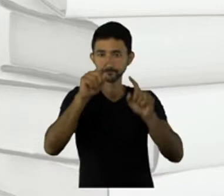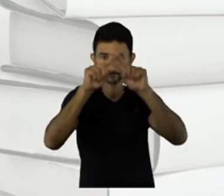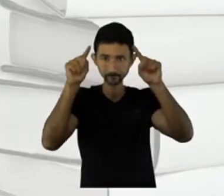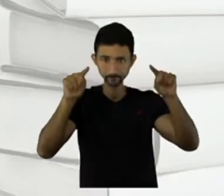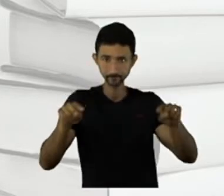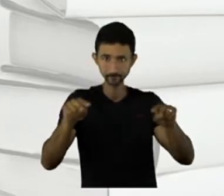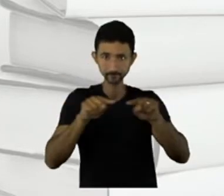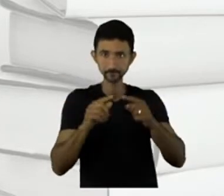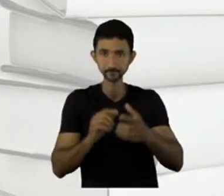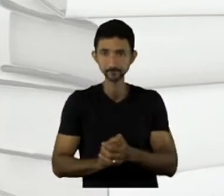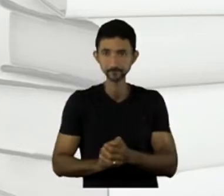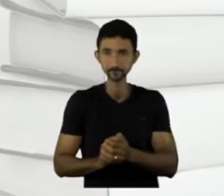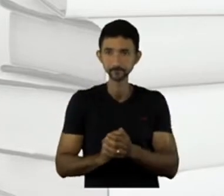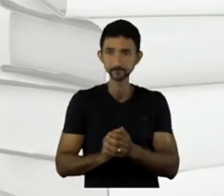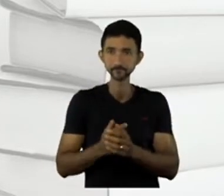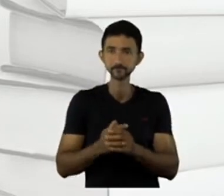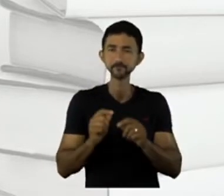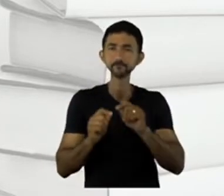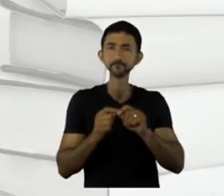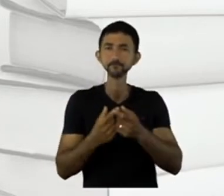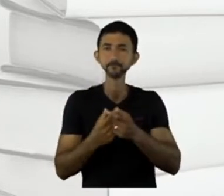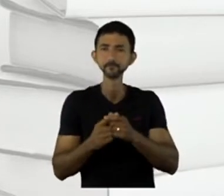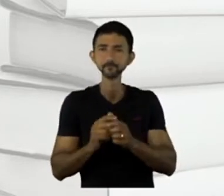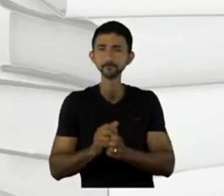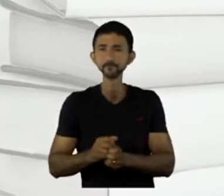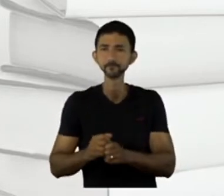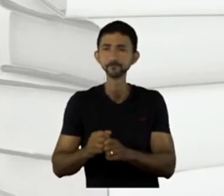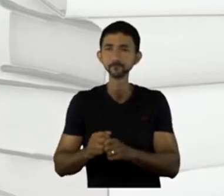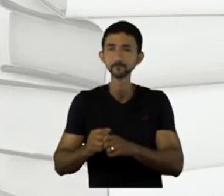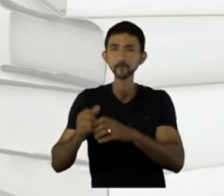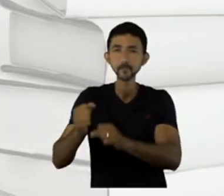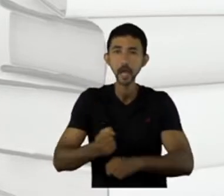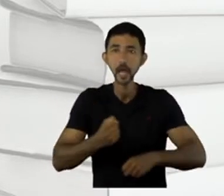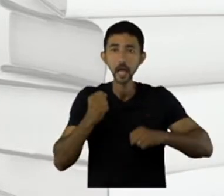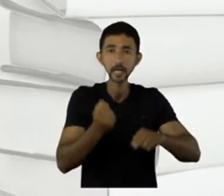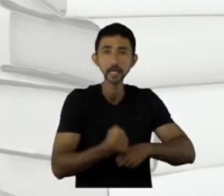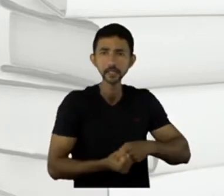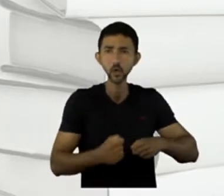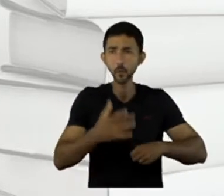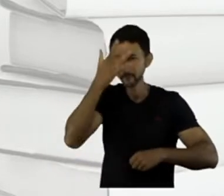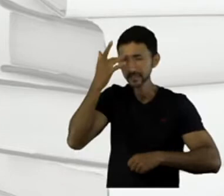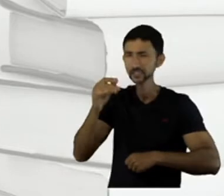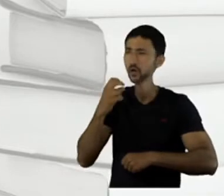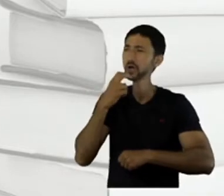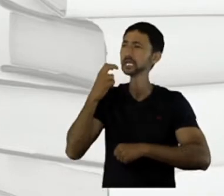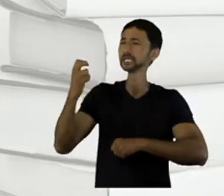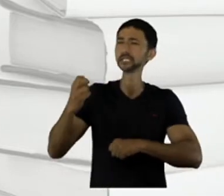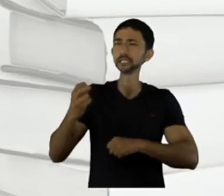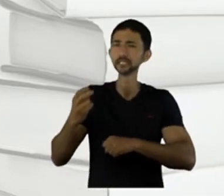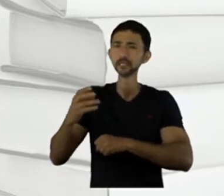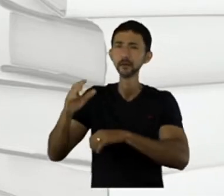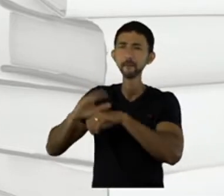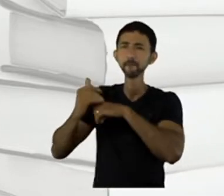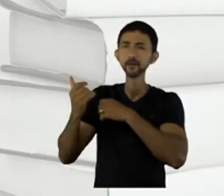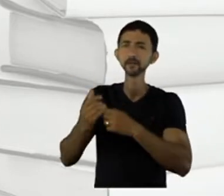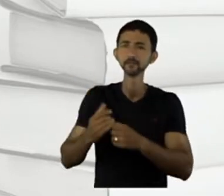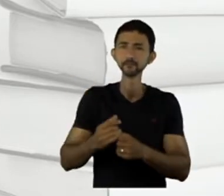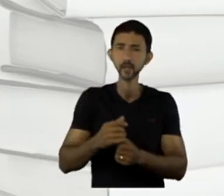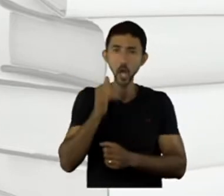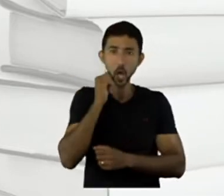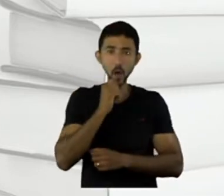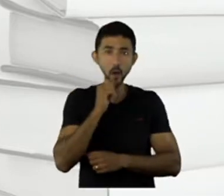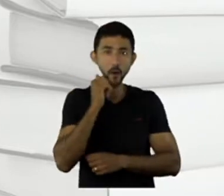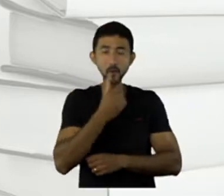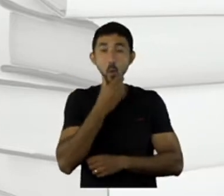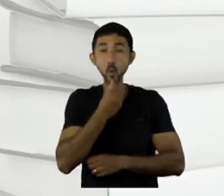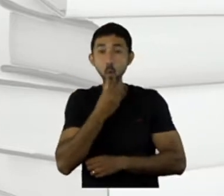quadrinho, lá embaixo, lá na canoa já, tem alguém que grita, né? A mãe do Açaí, o Açaí, esse garotinho aí que